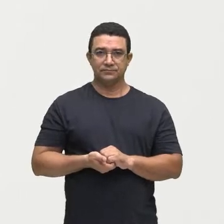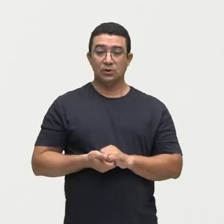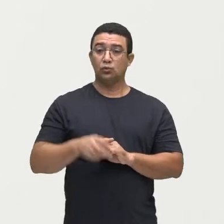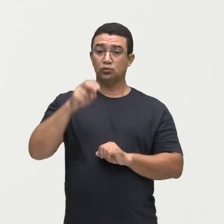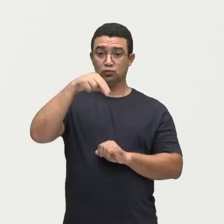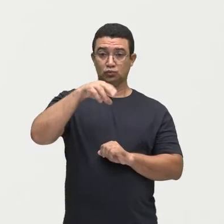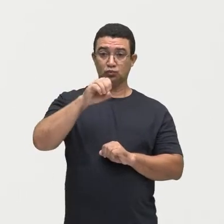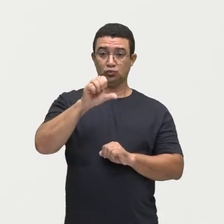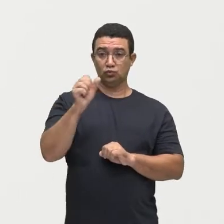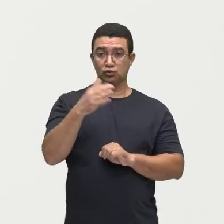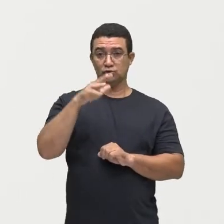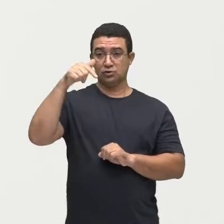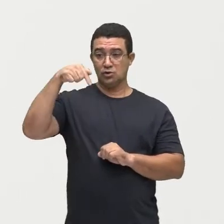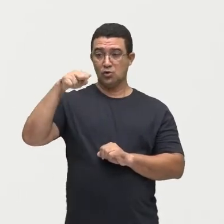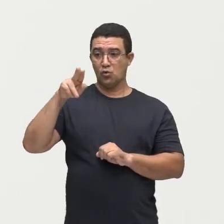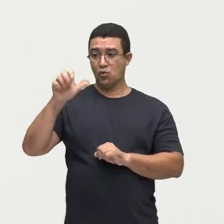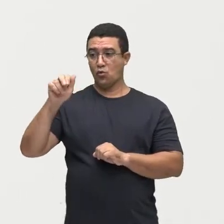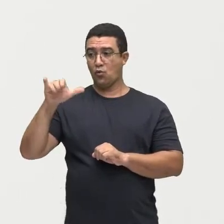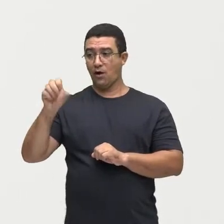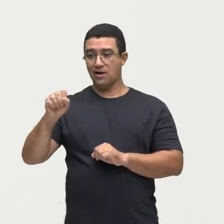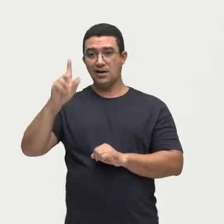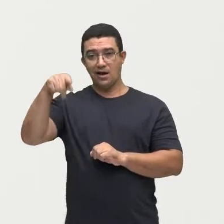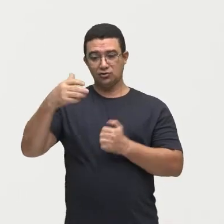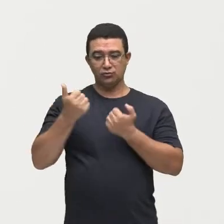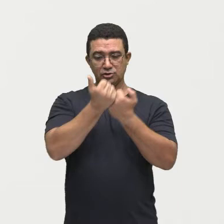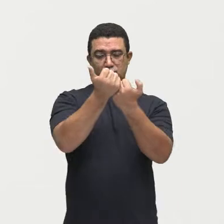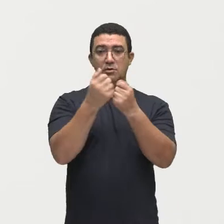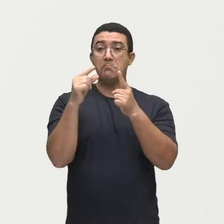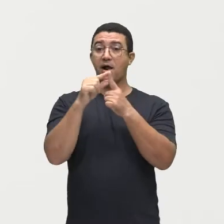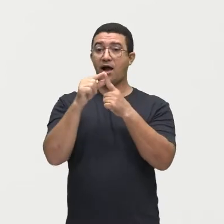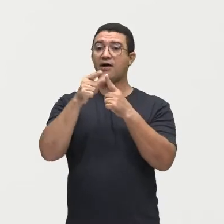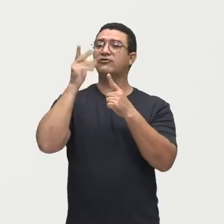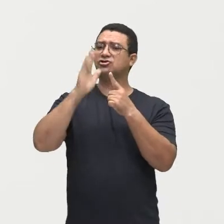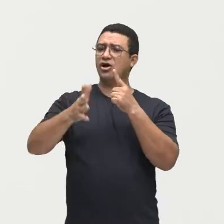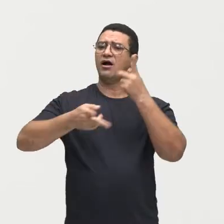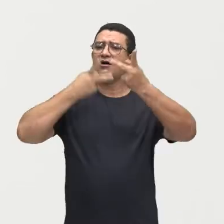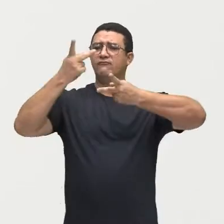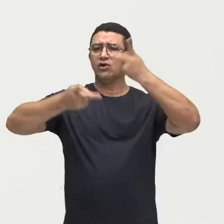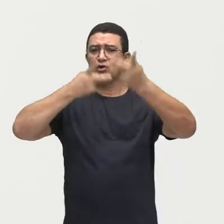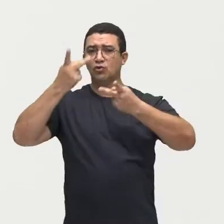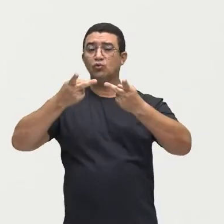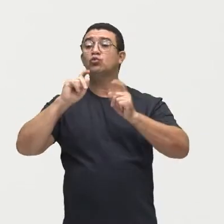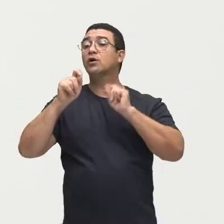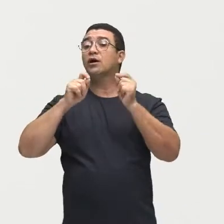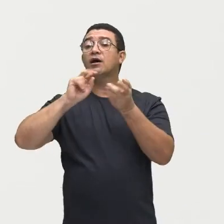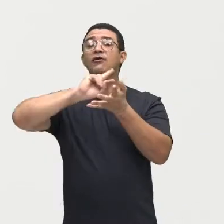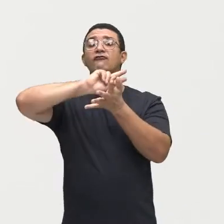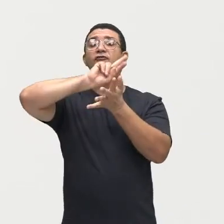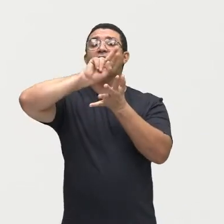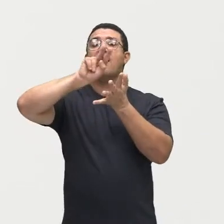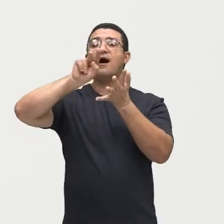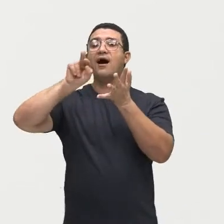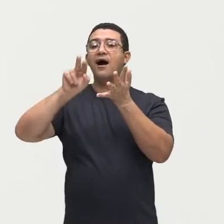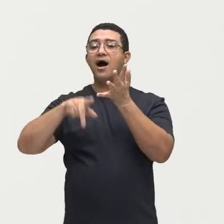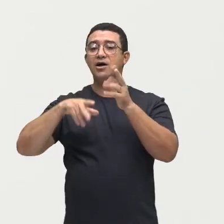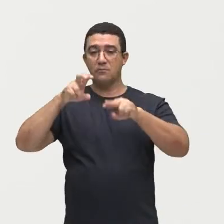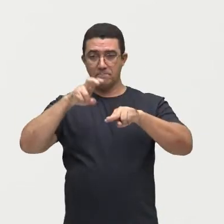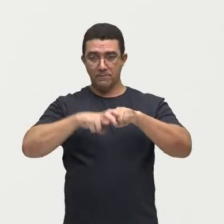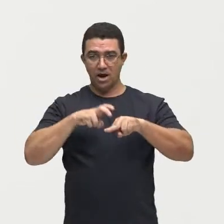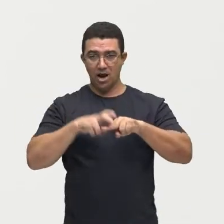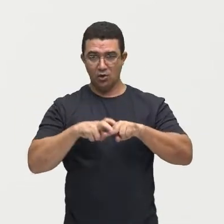está substituindo um termo que já foi mencionado. Olha, vários bancos, nos quais, olha,